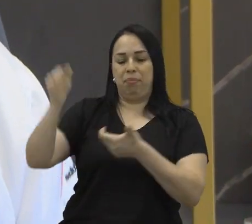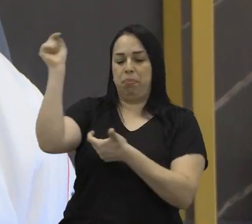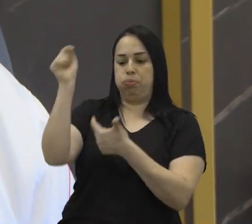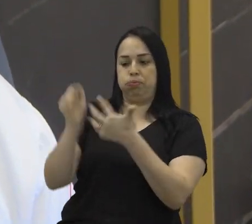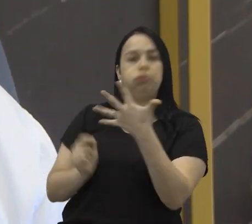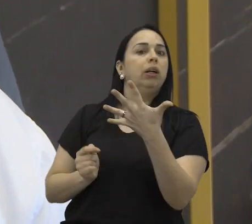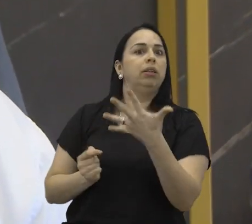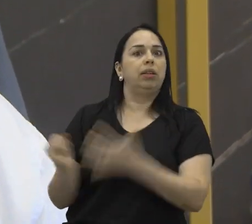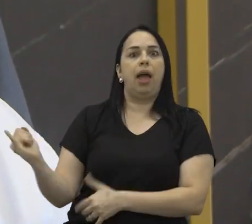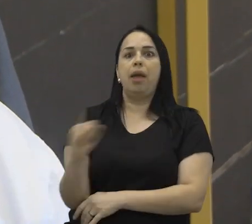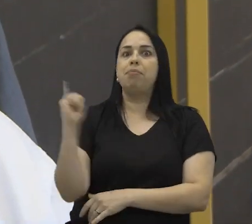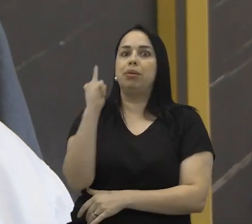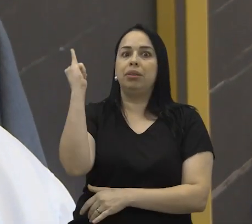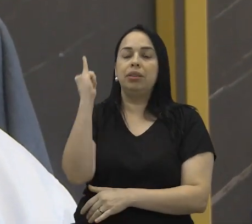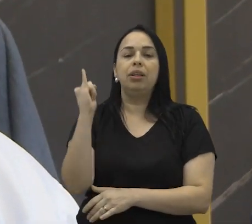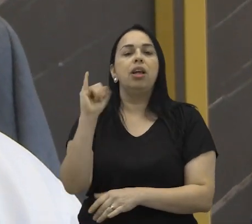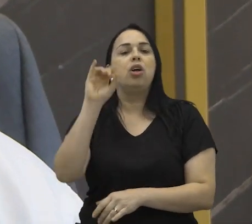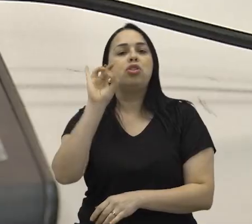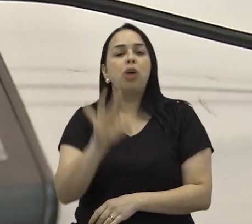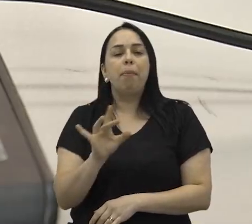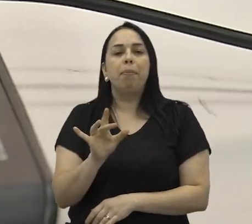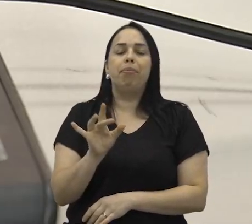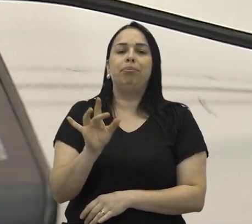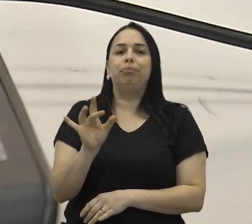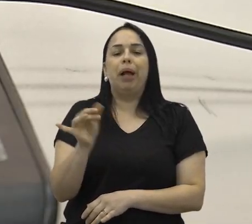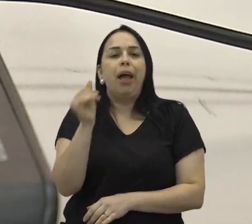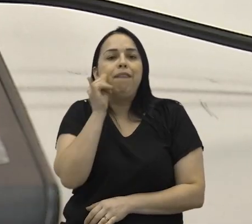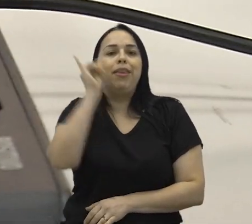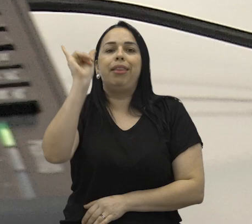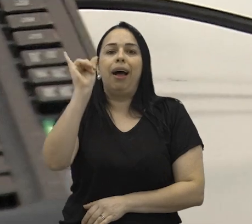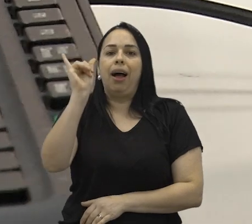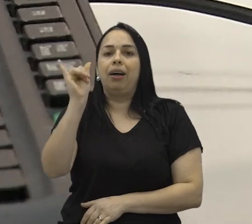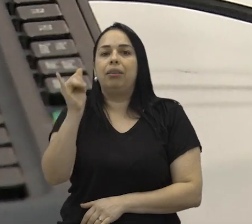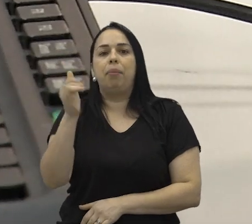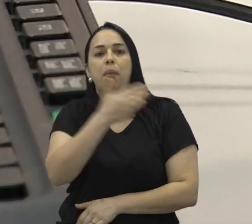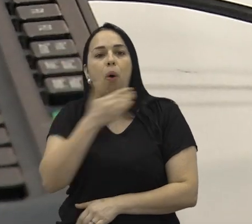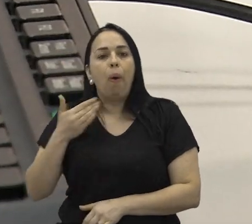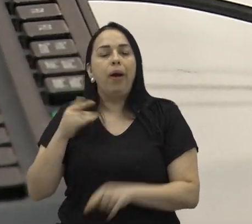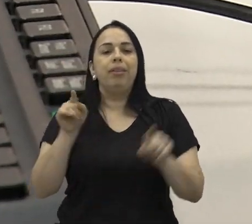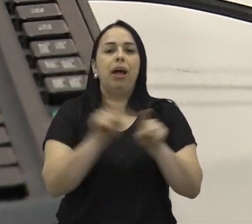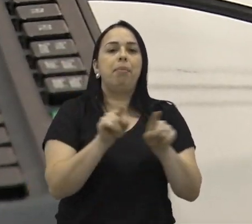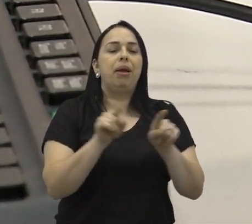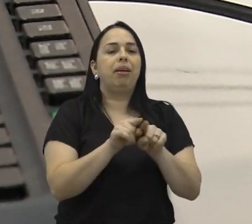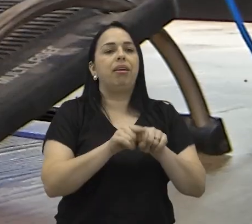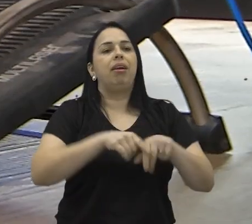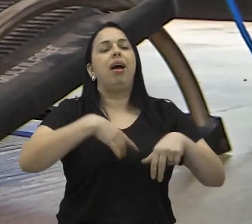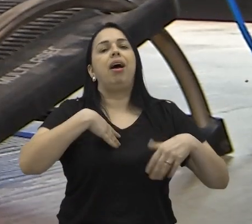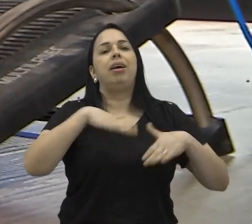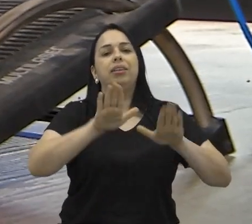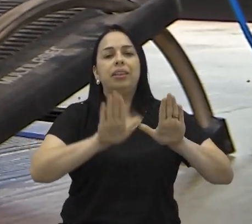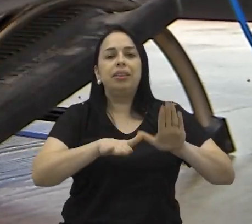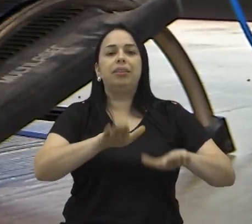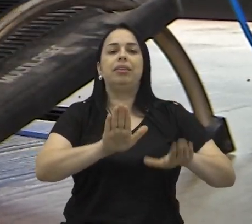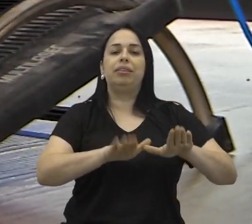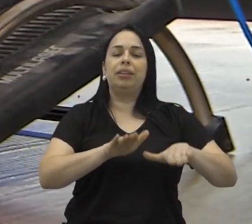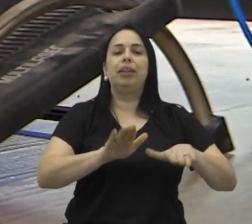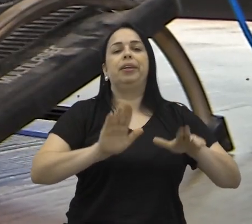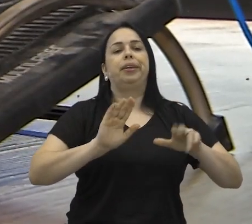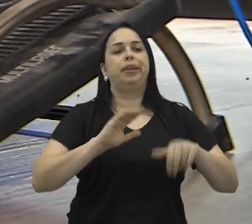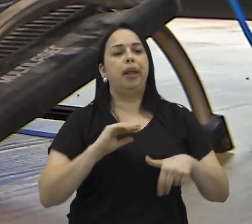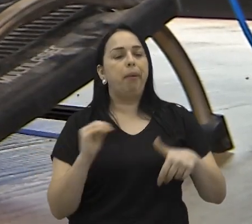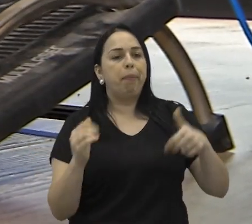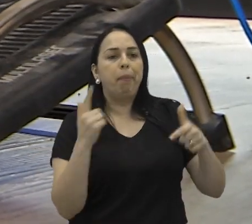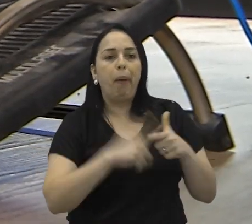esses cuidados são fundamentais. Não só para evitar os acidentes fatais, mas também aqueles que causam